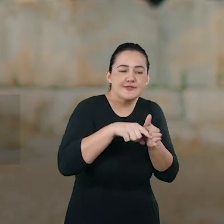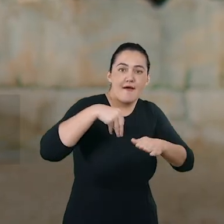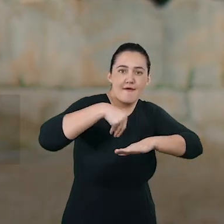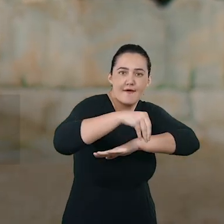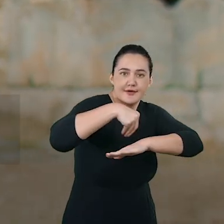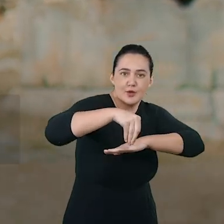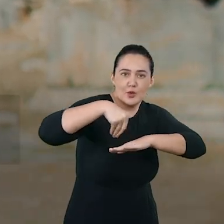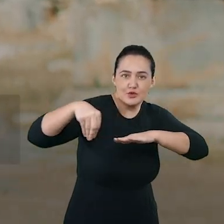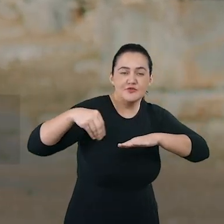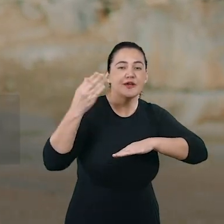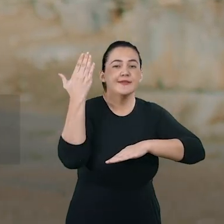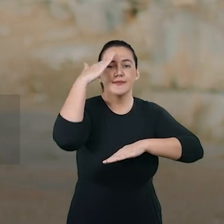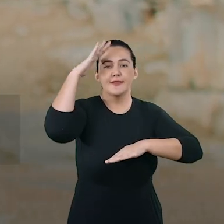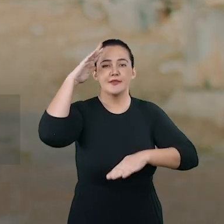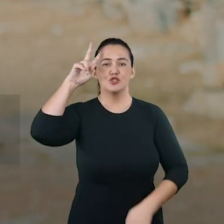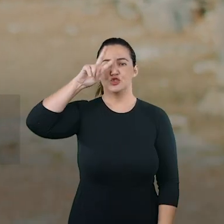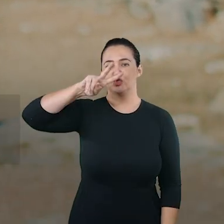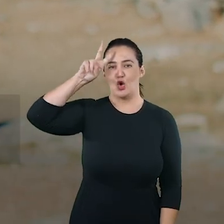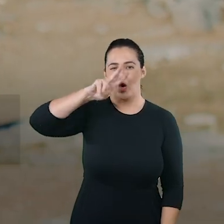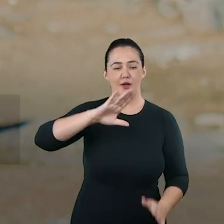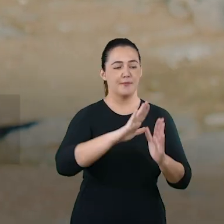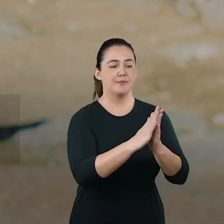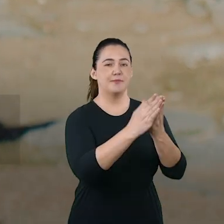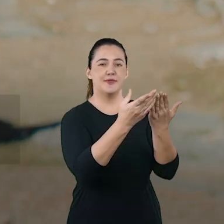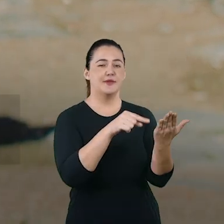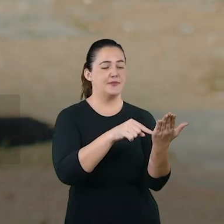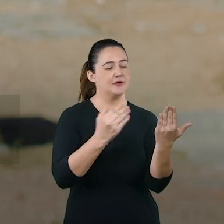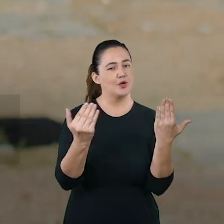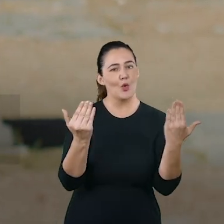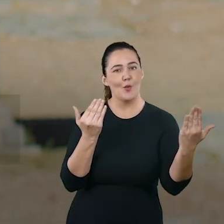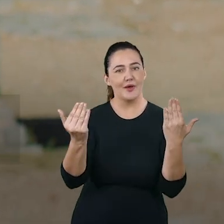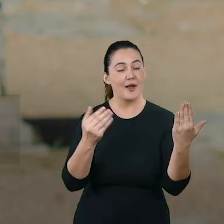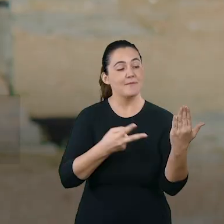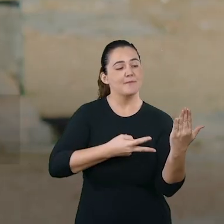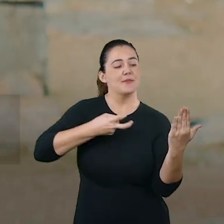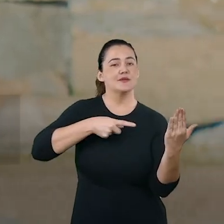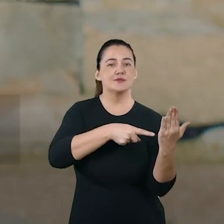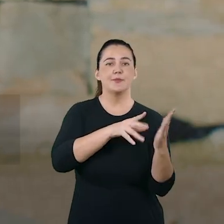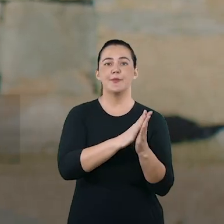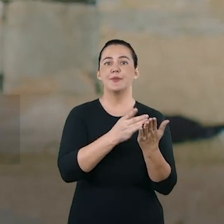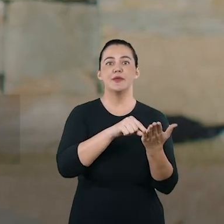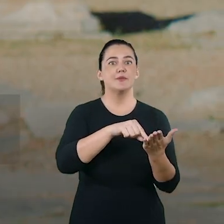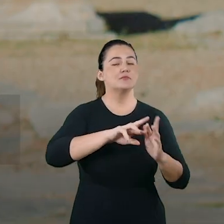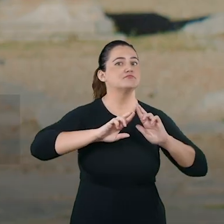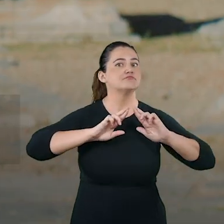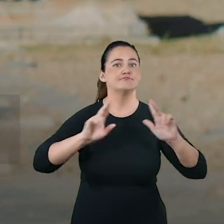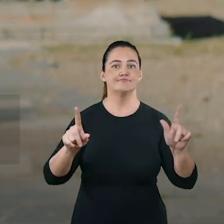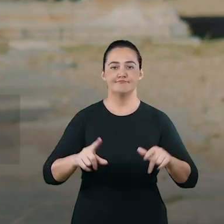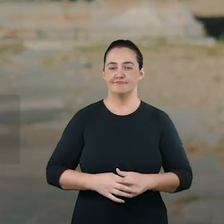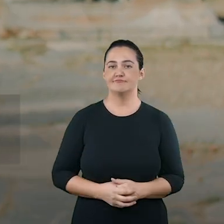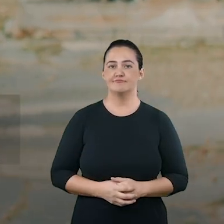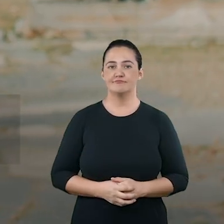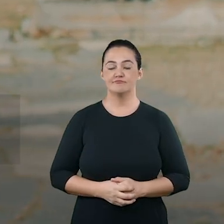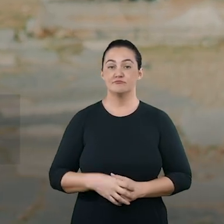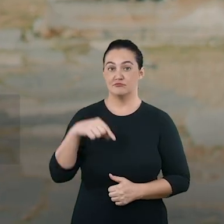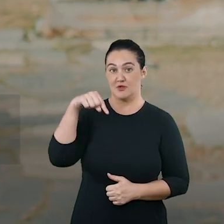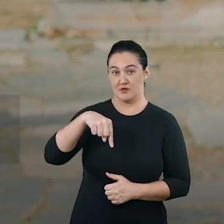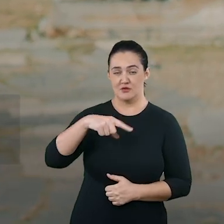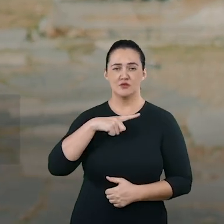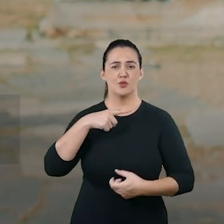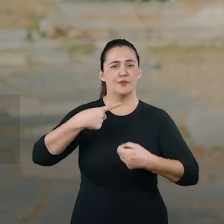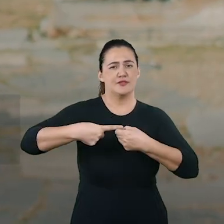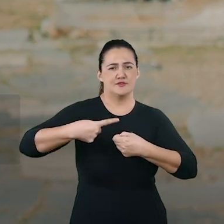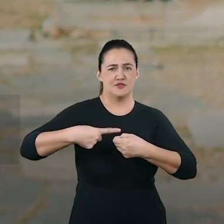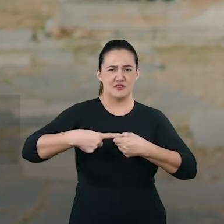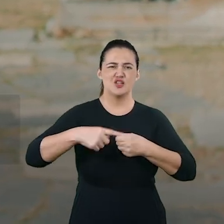mergulhar na história, nas páginas da história, para ver a Bíblia de uma maneira que você nunca imaginou. Aqui nós temos uma cidade que